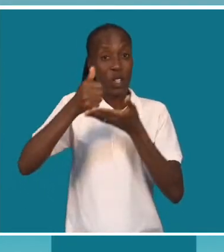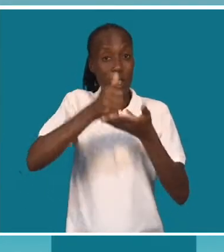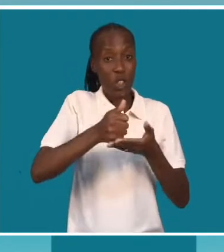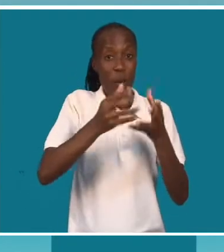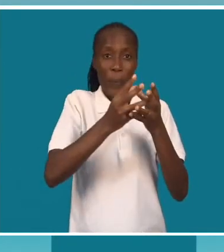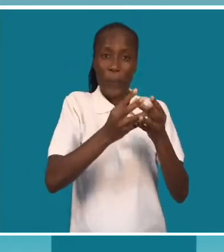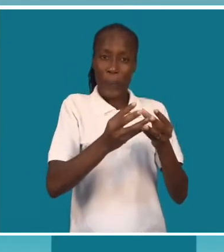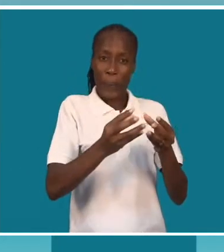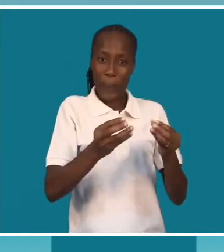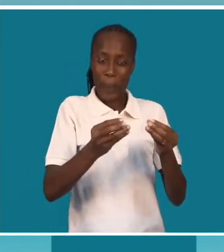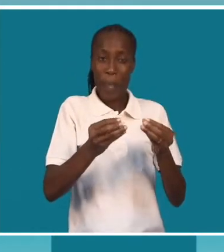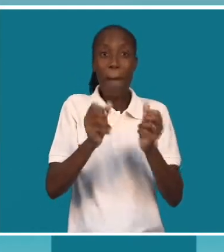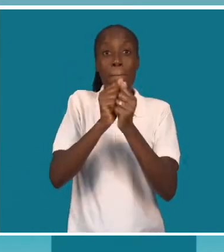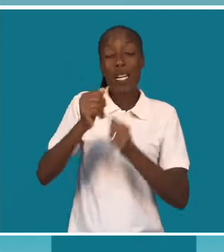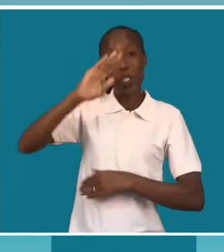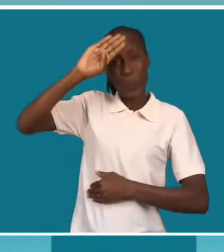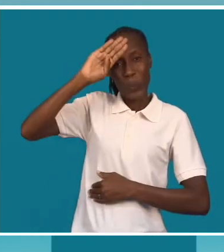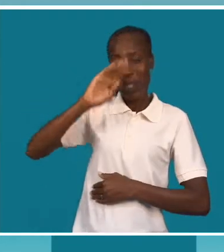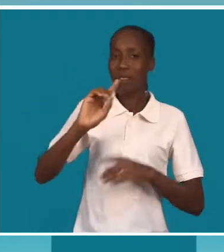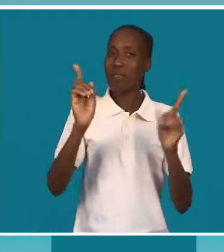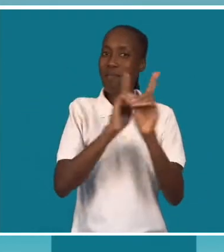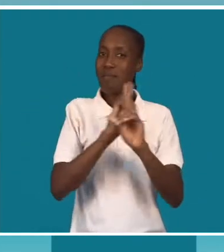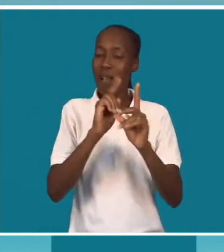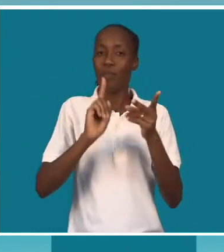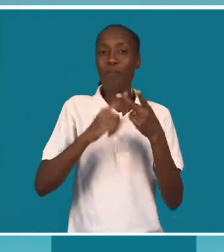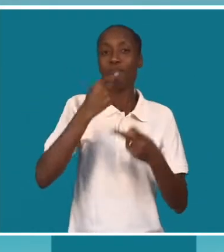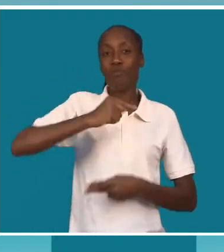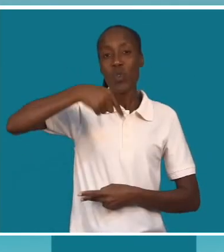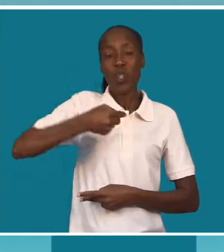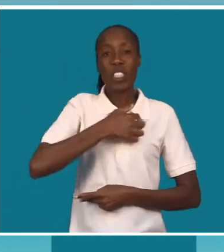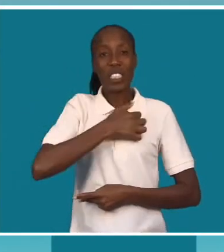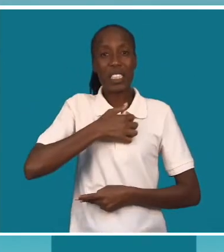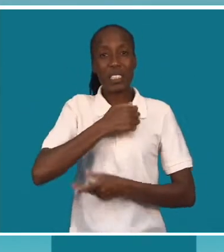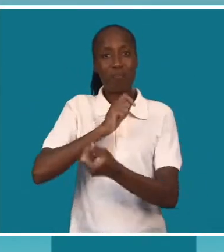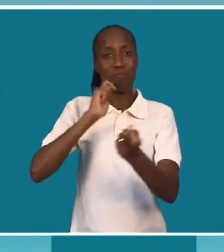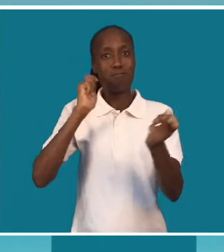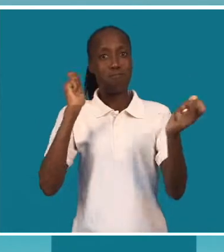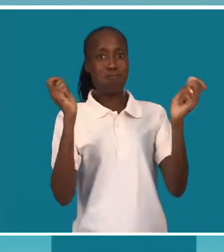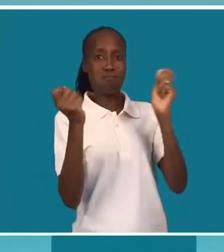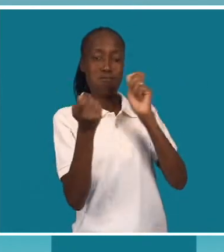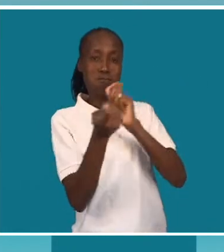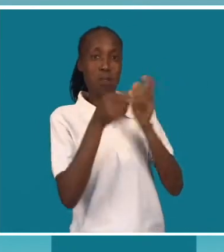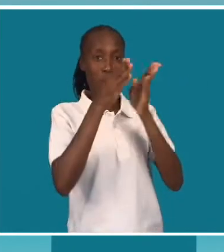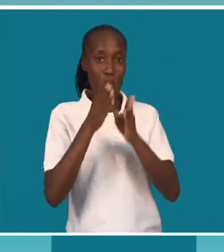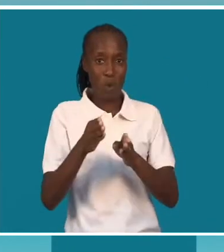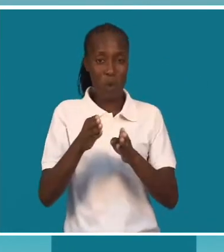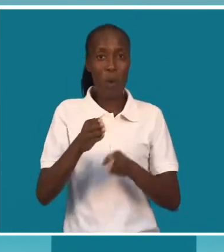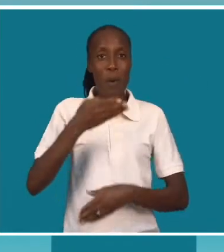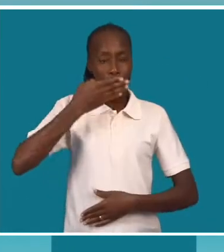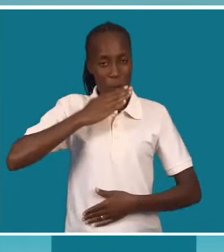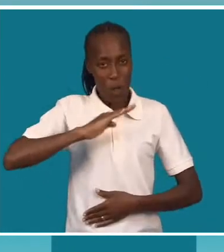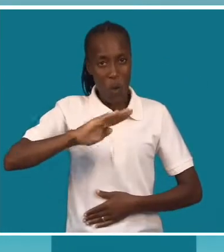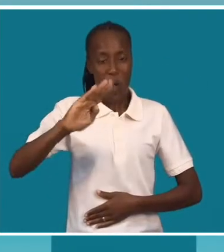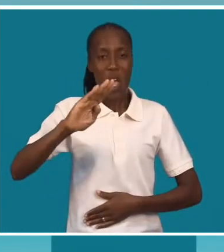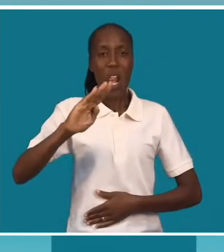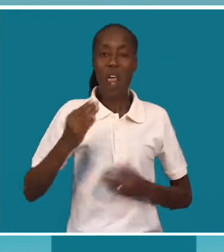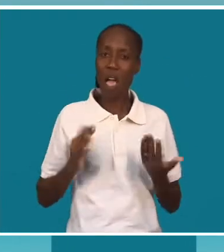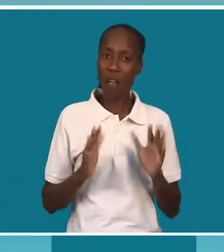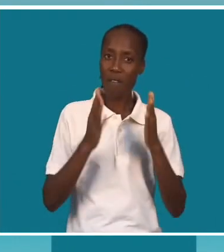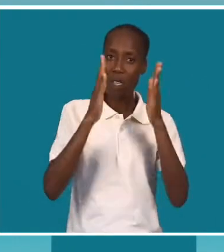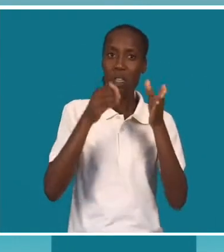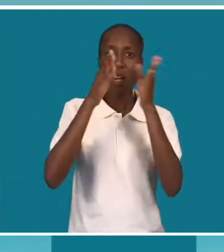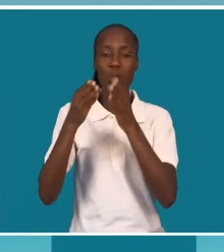doença. Nós tentamos reverter estas complicações que o paciente já tem, de modo a melhorar a sua qualidade de vida. Nós sabemos que